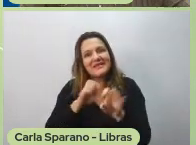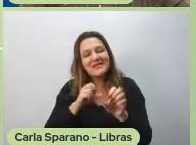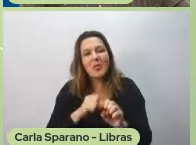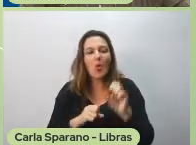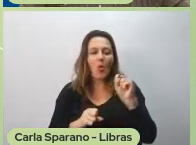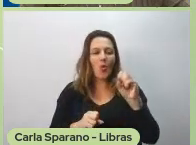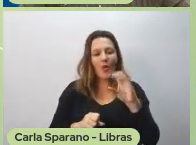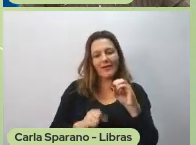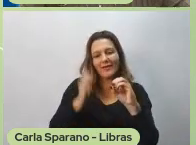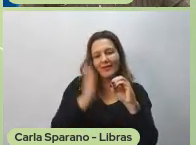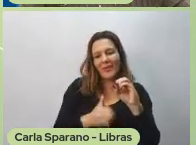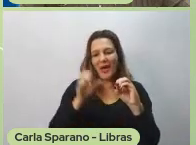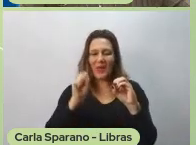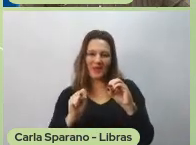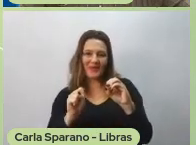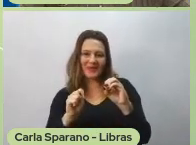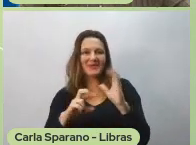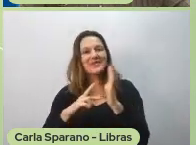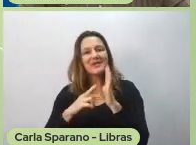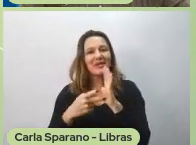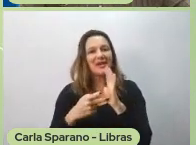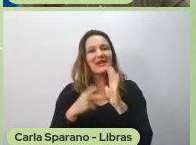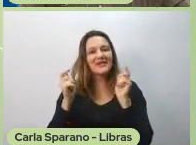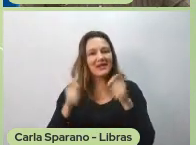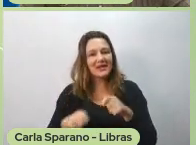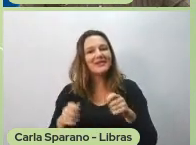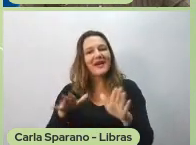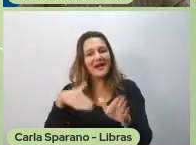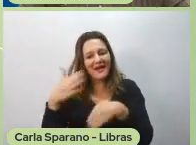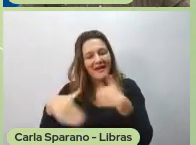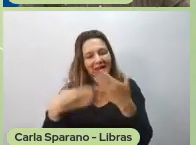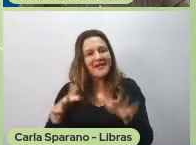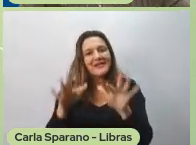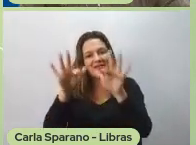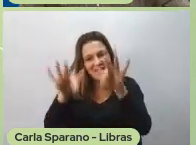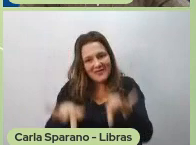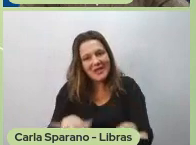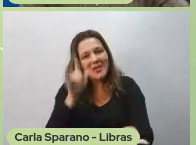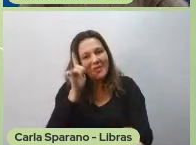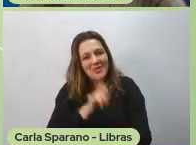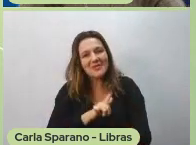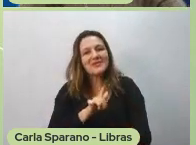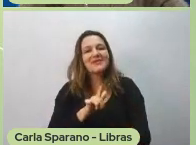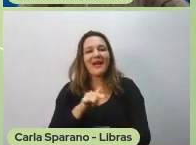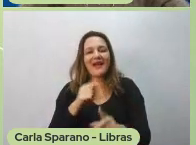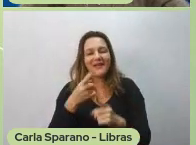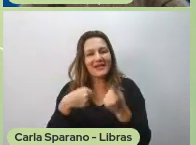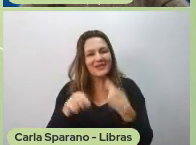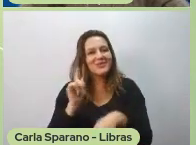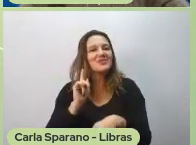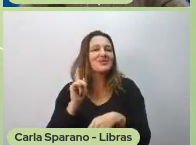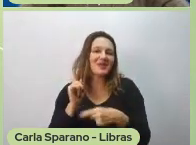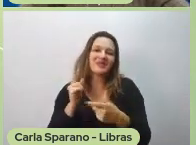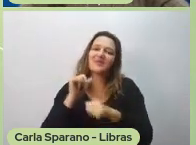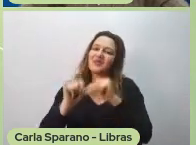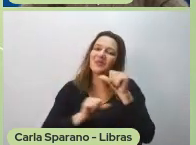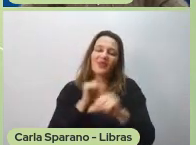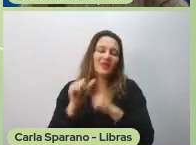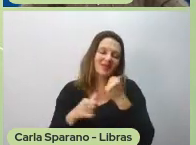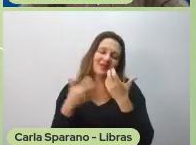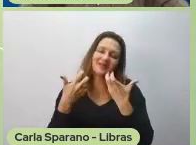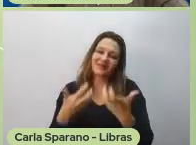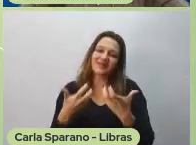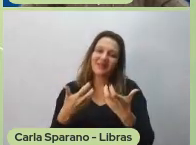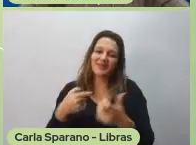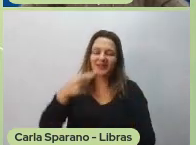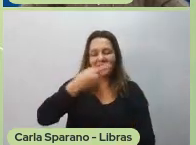gente, de repente, chega lá e ainda consegue ver o fim desse túnel e comemorar juntas, entendeu? Essa mudança que a gente quer fazer nas